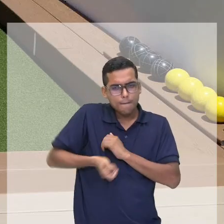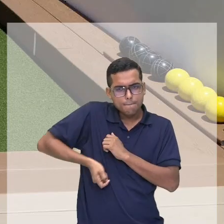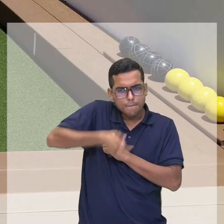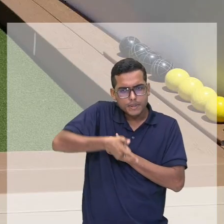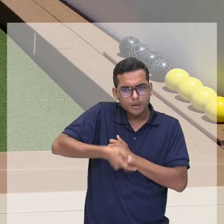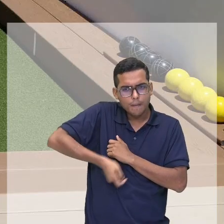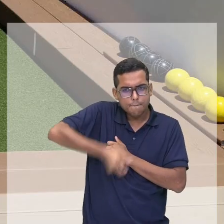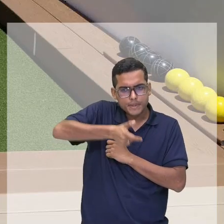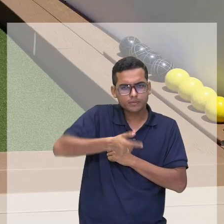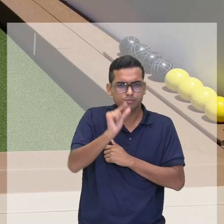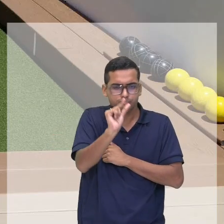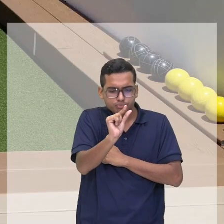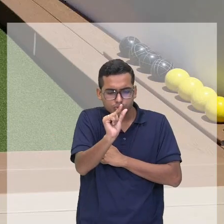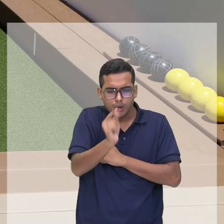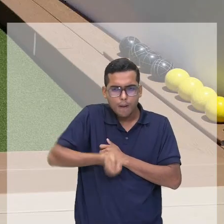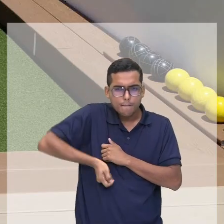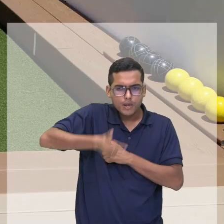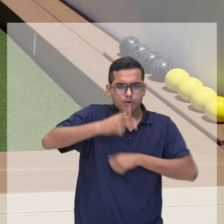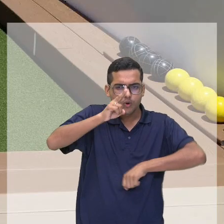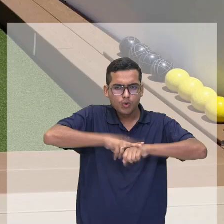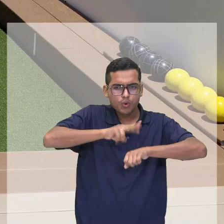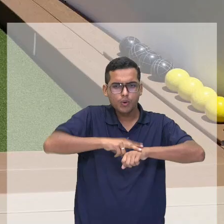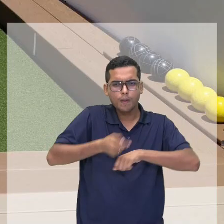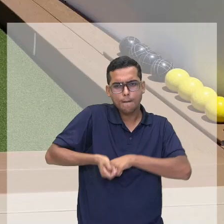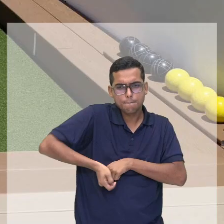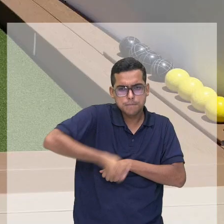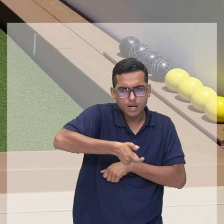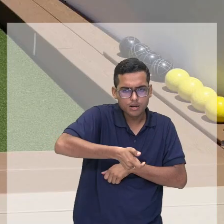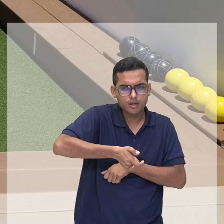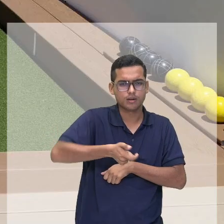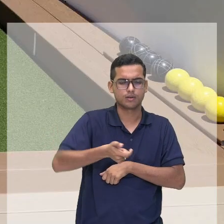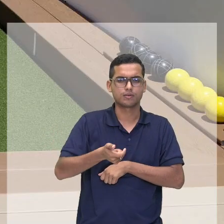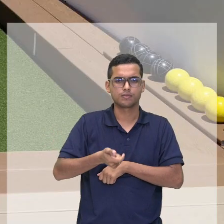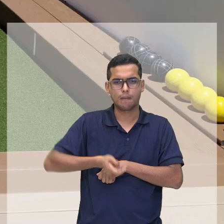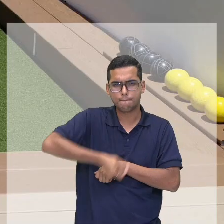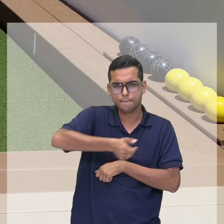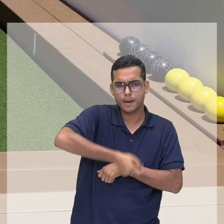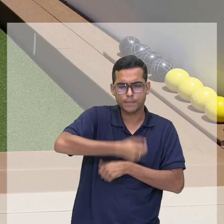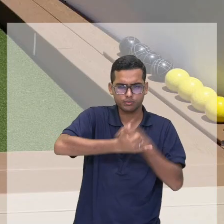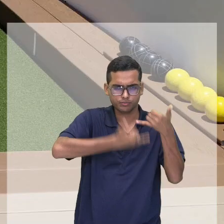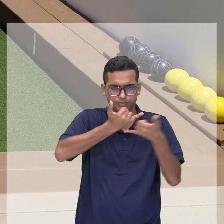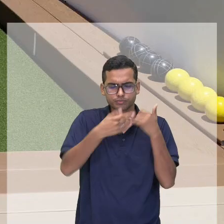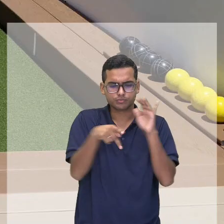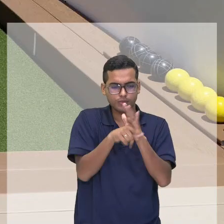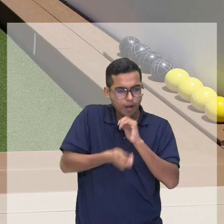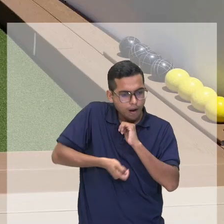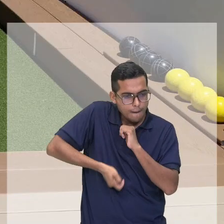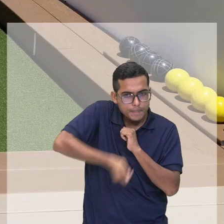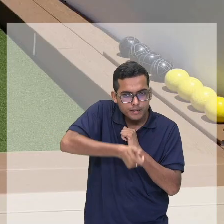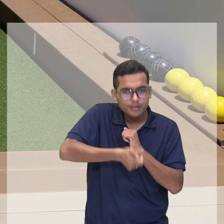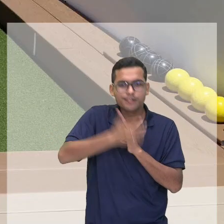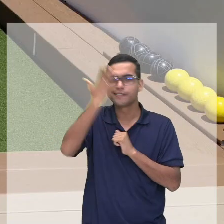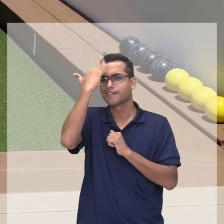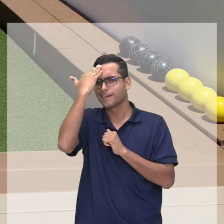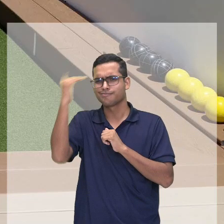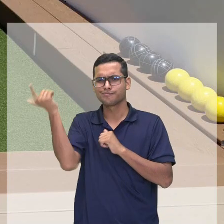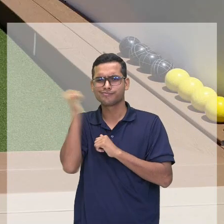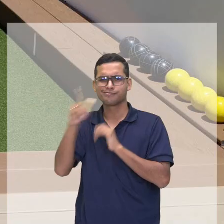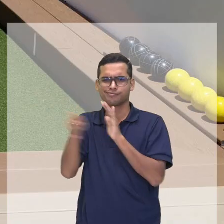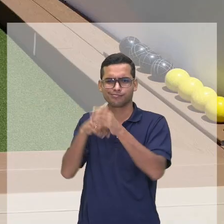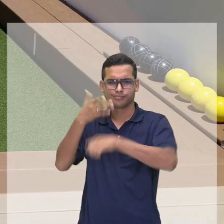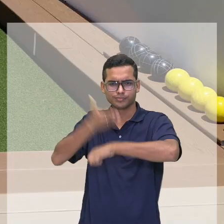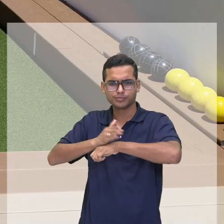vidro menorzinhas. Mas para quem jogou muito bolinha de gude na infância, vai saber jogar direitinho a bocha